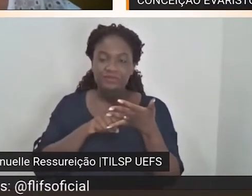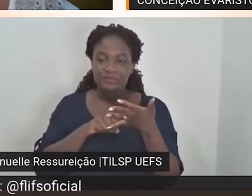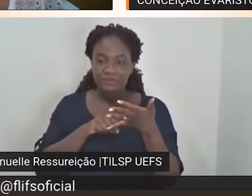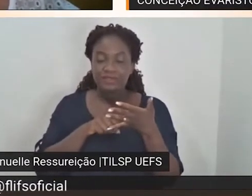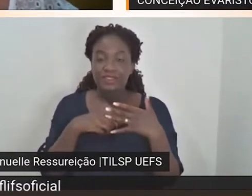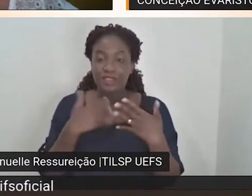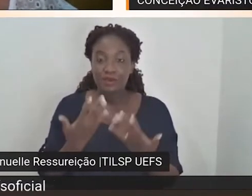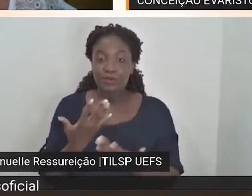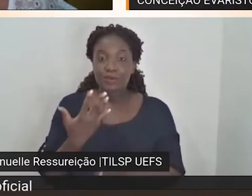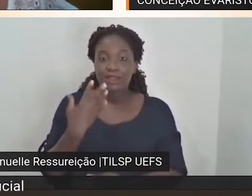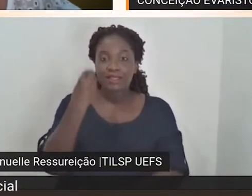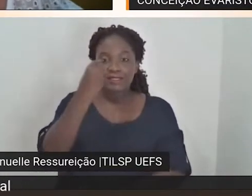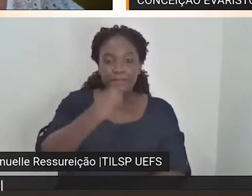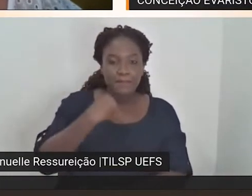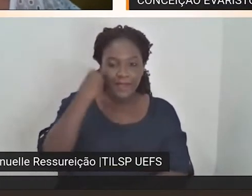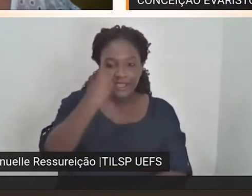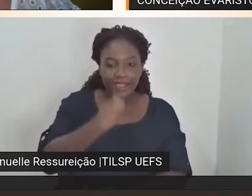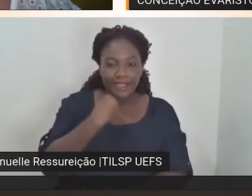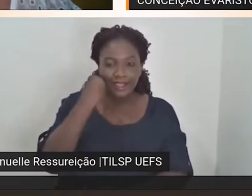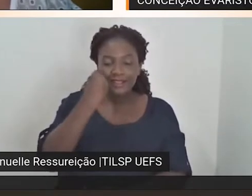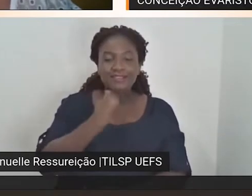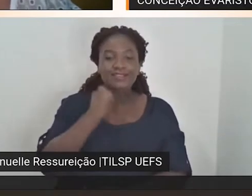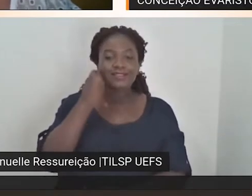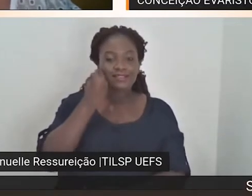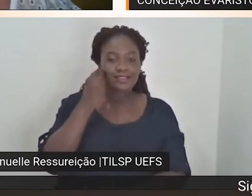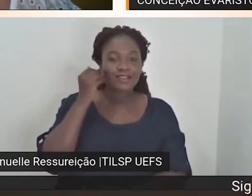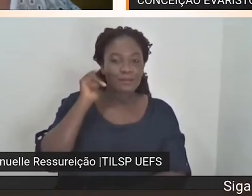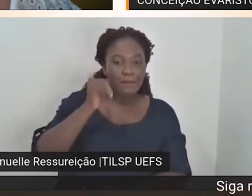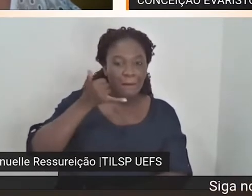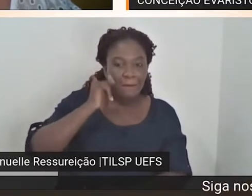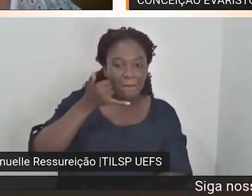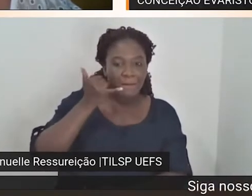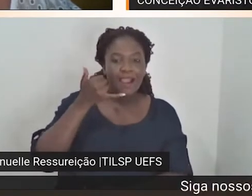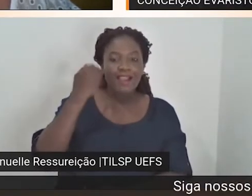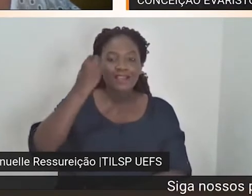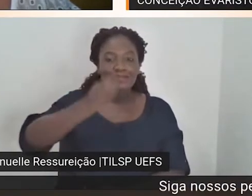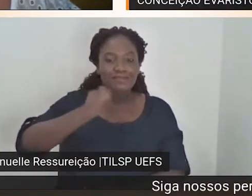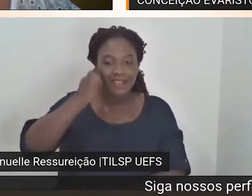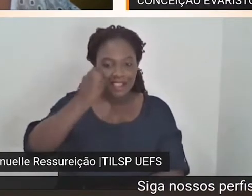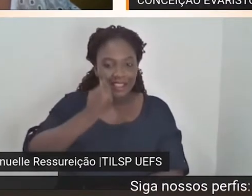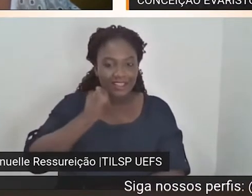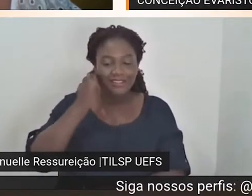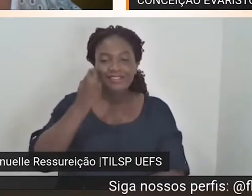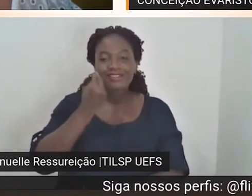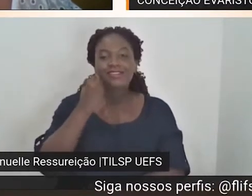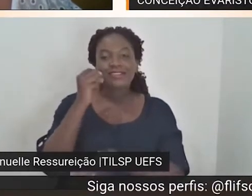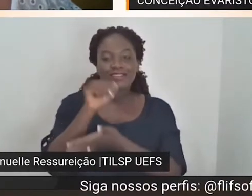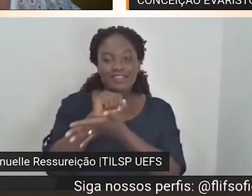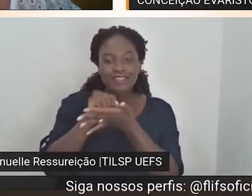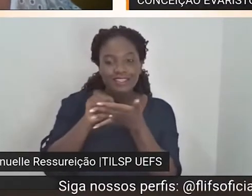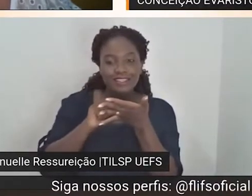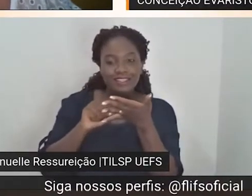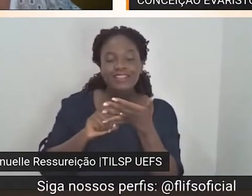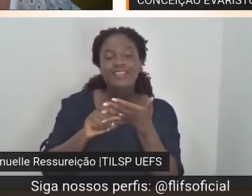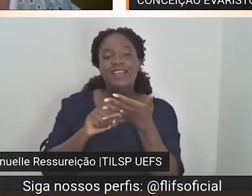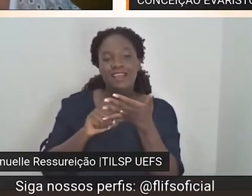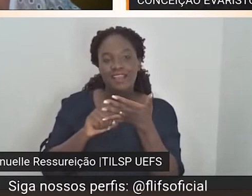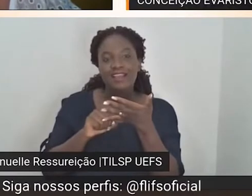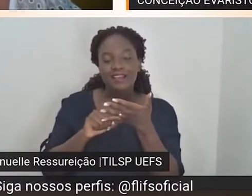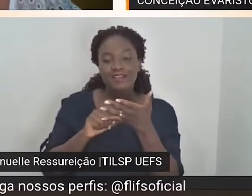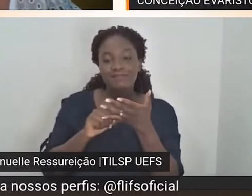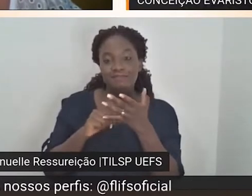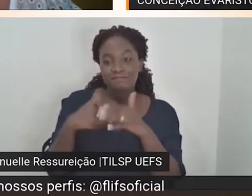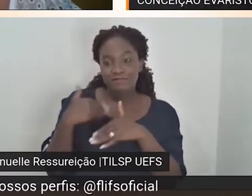essa experiência da oralidade, essa experiência da escrita, isso me